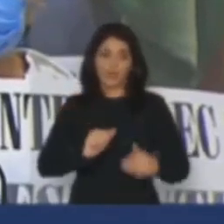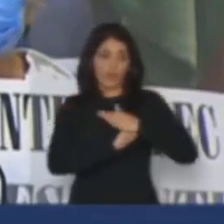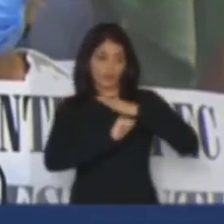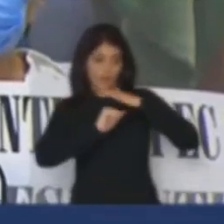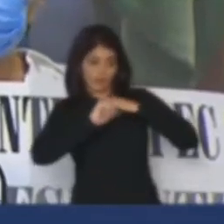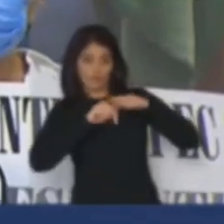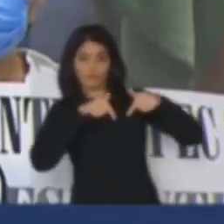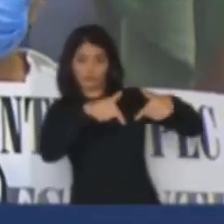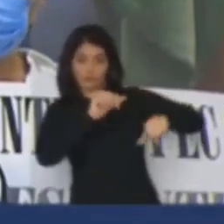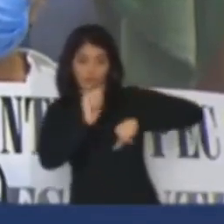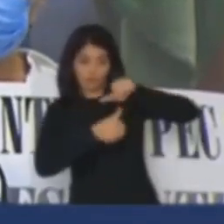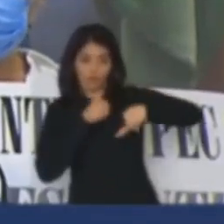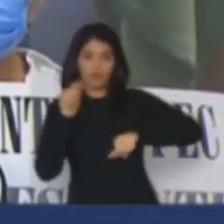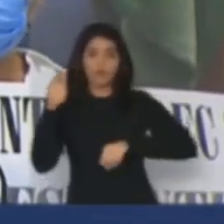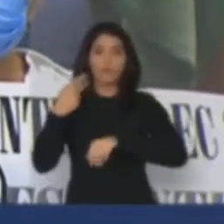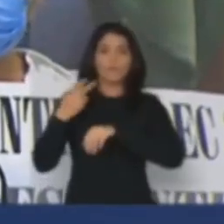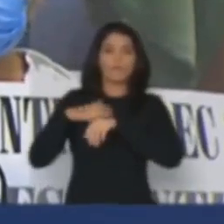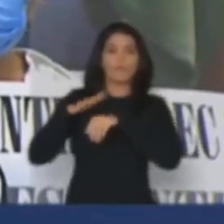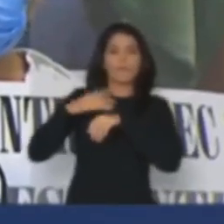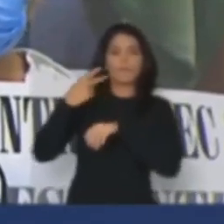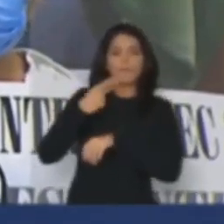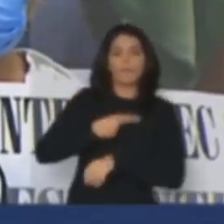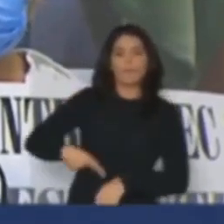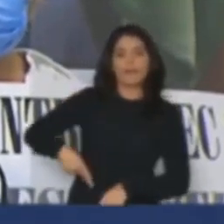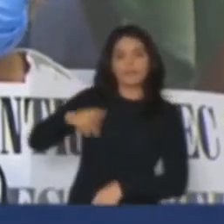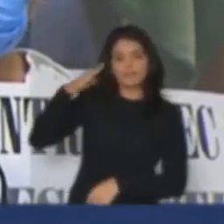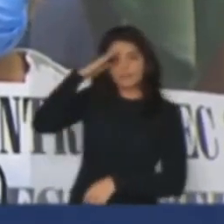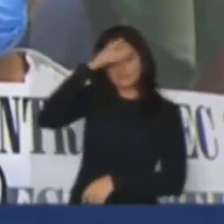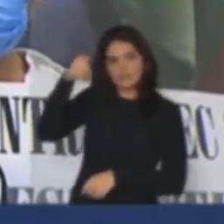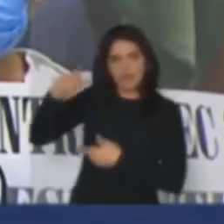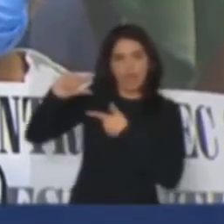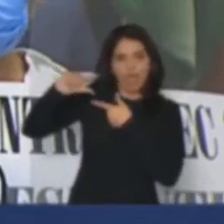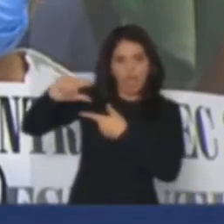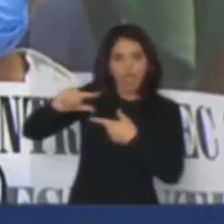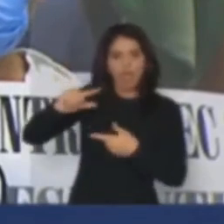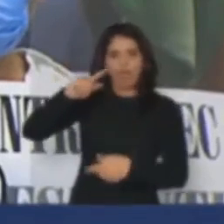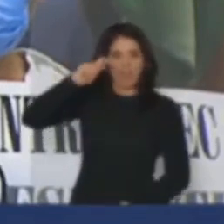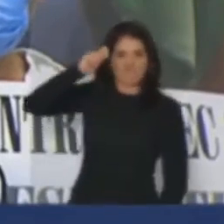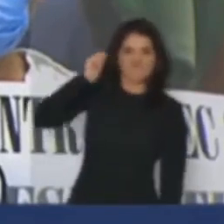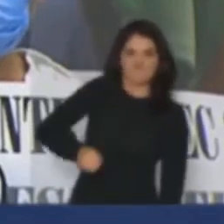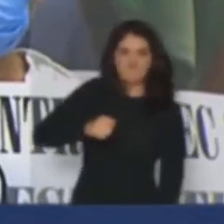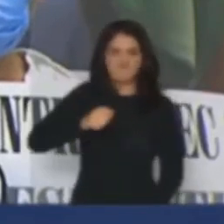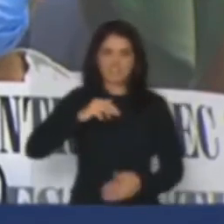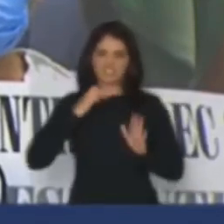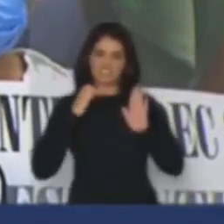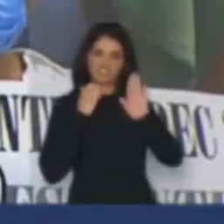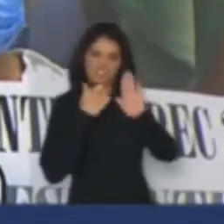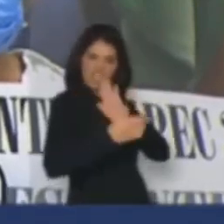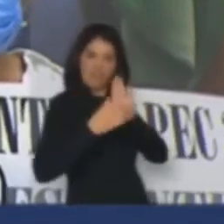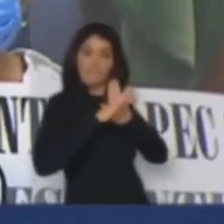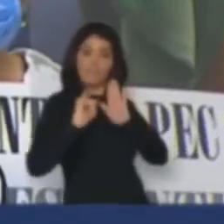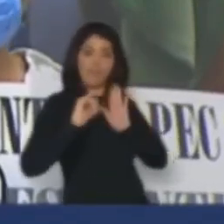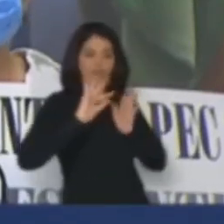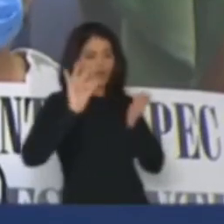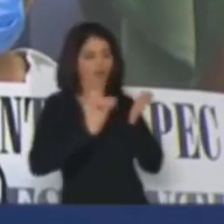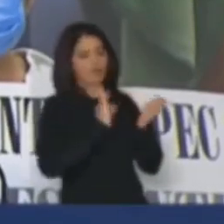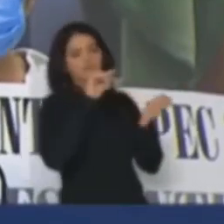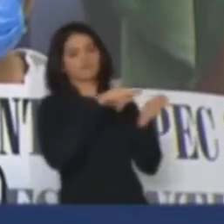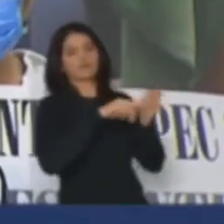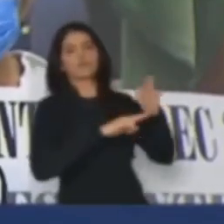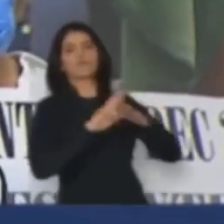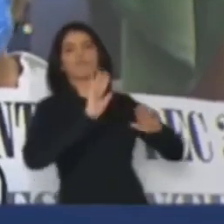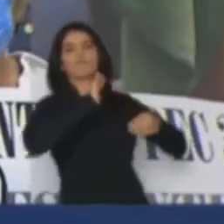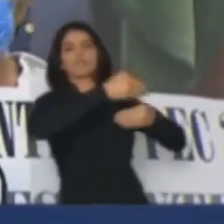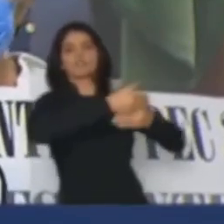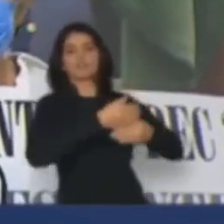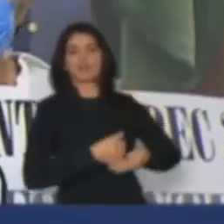O presidente conservador, reacionário, genocida, poderá, por exemplo, numa canetada, acabar com uma universidade e substituí-la